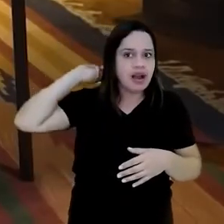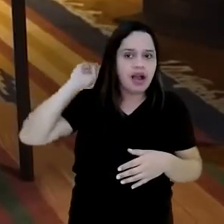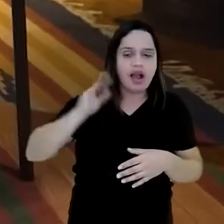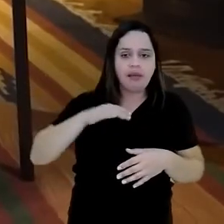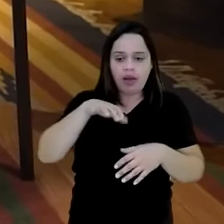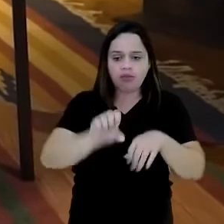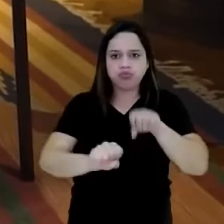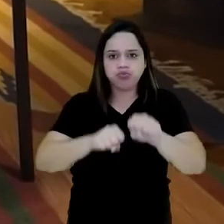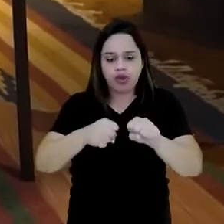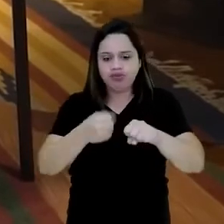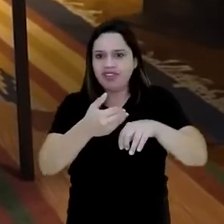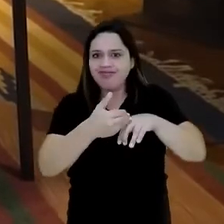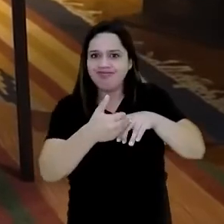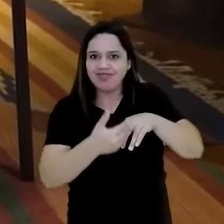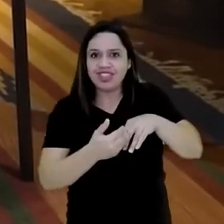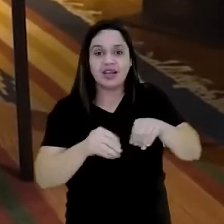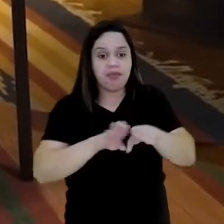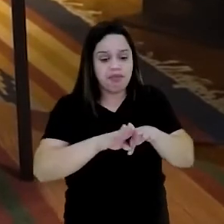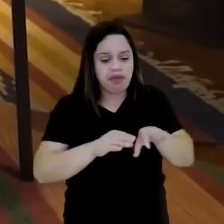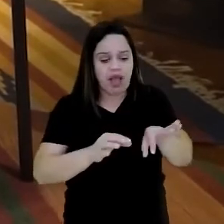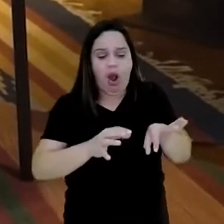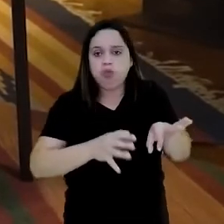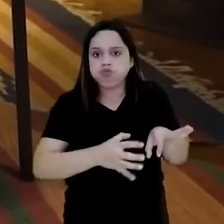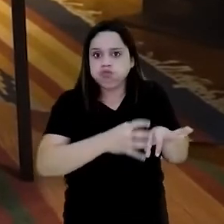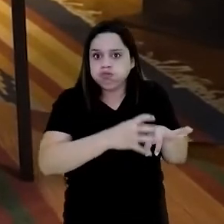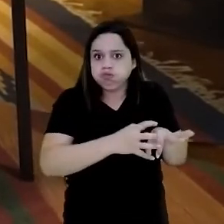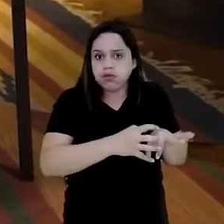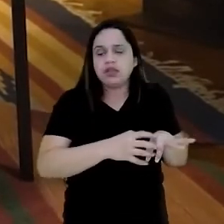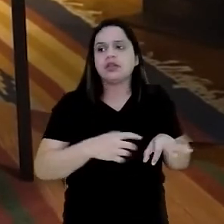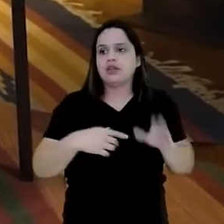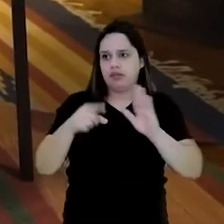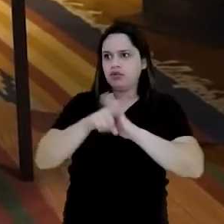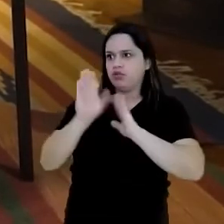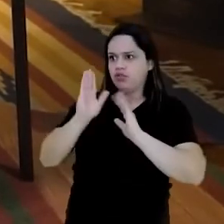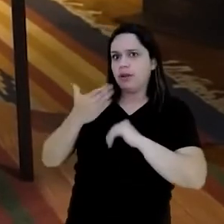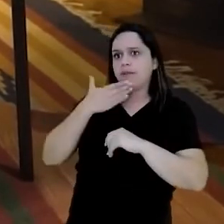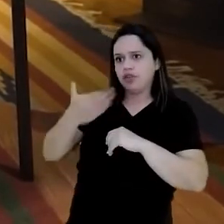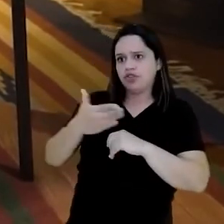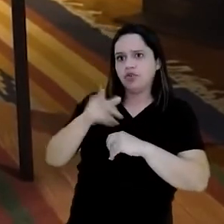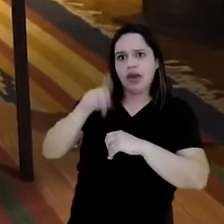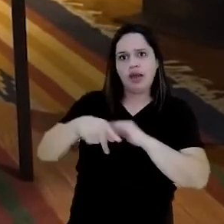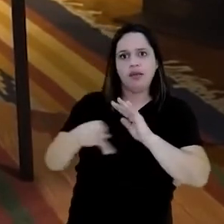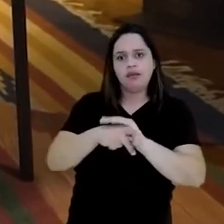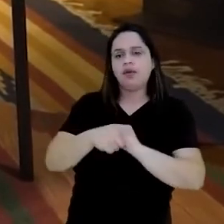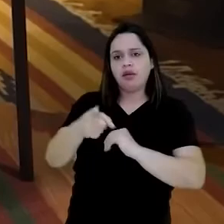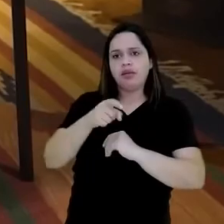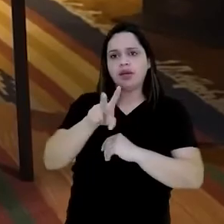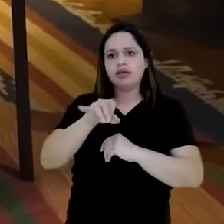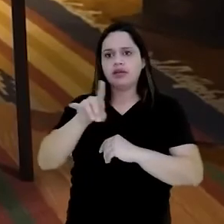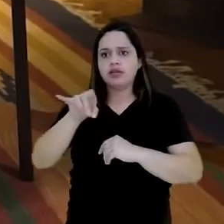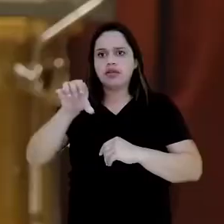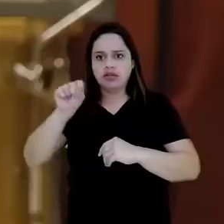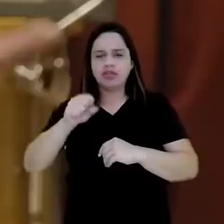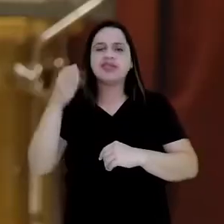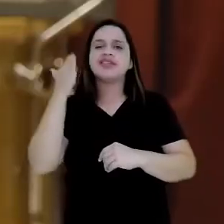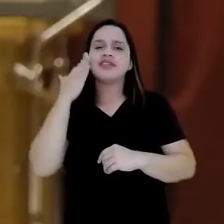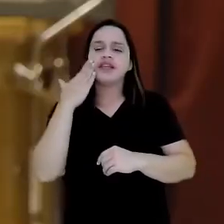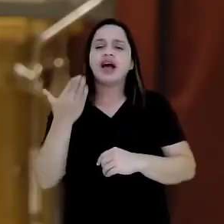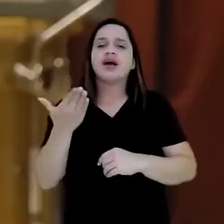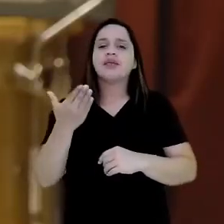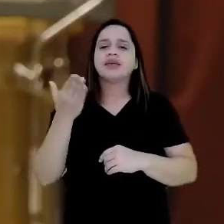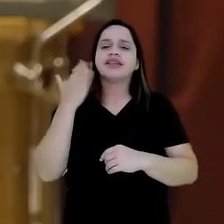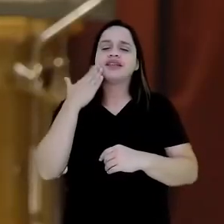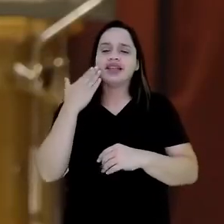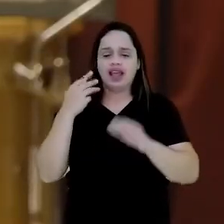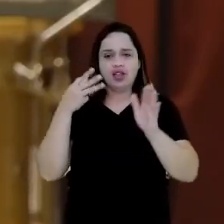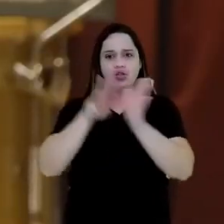de Camilo é tem paciente gosta então vai muito de cada pessoa já já chega